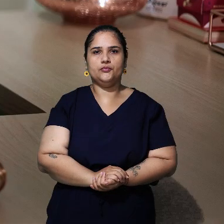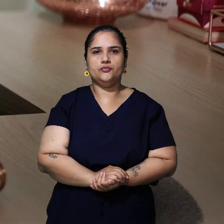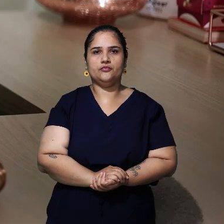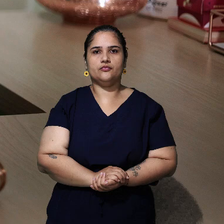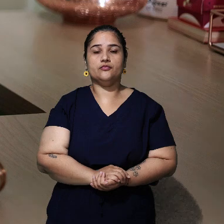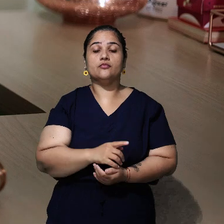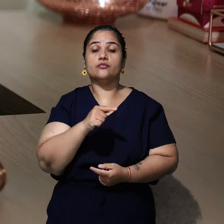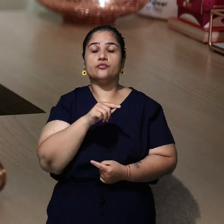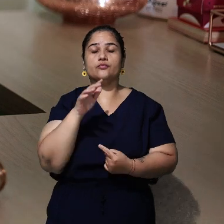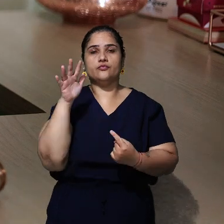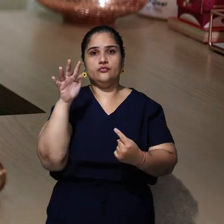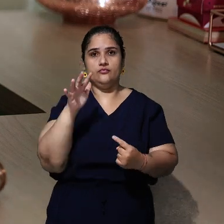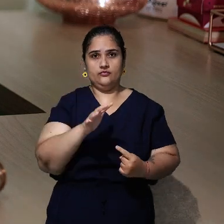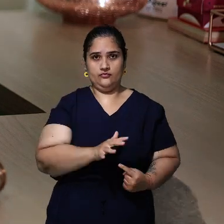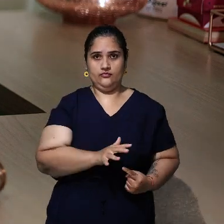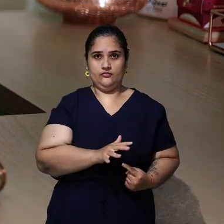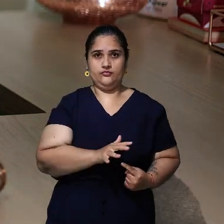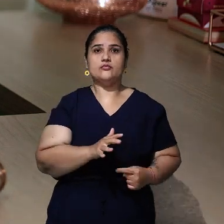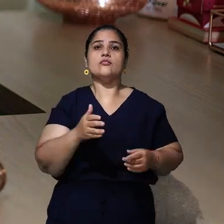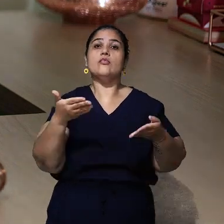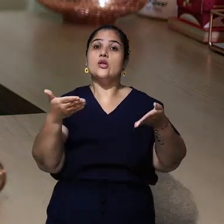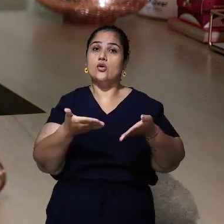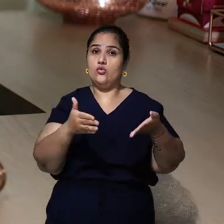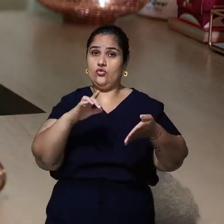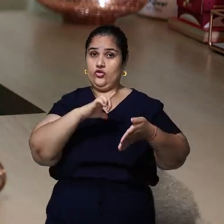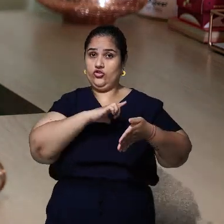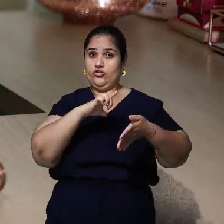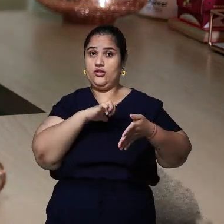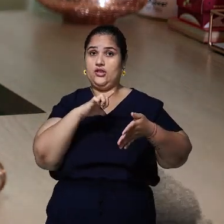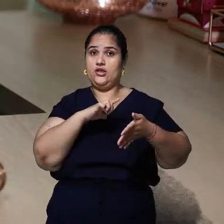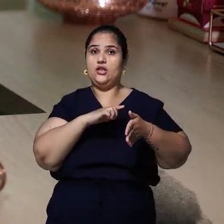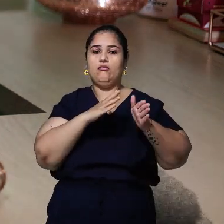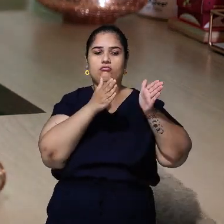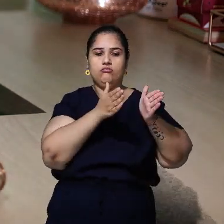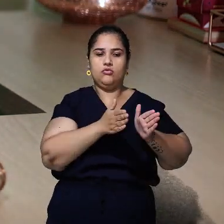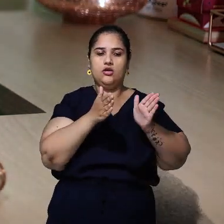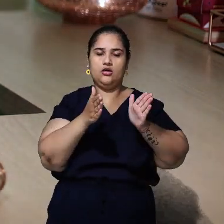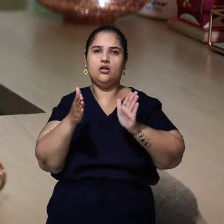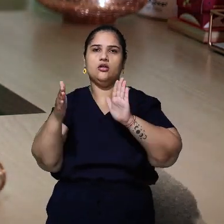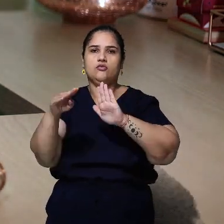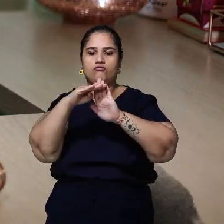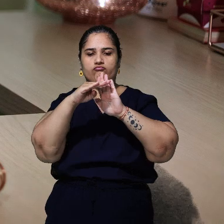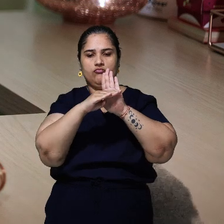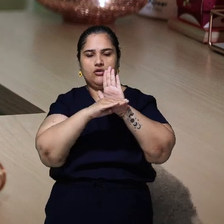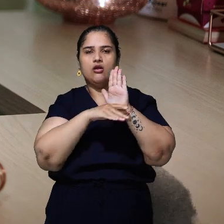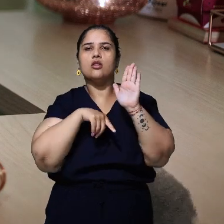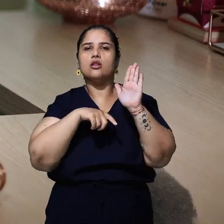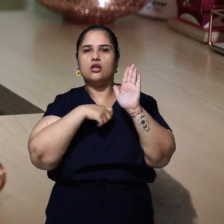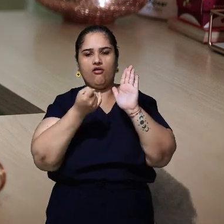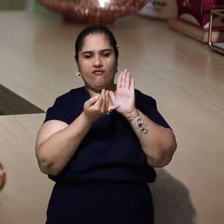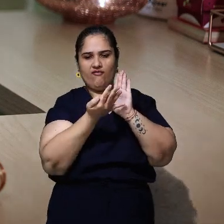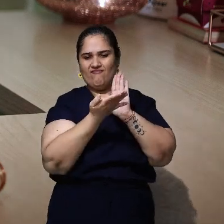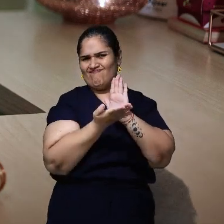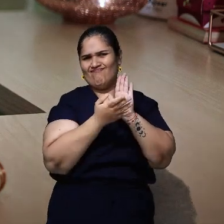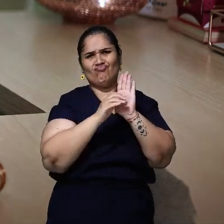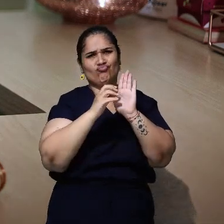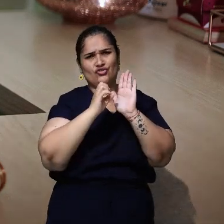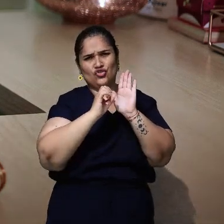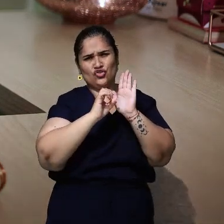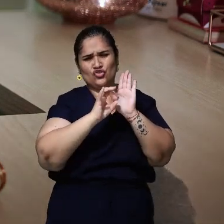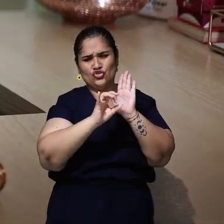A depressão, hoje, nós temos uma classificação, tem vários tipos de depressão, mas a